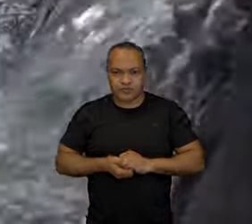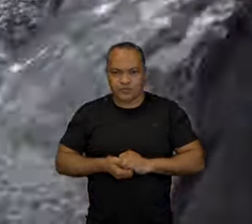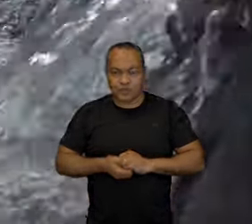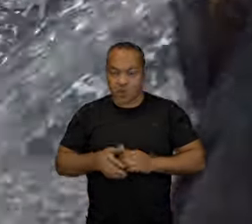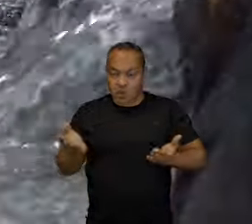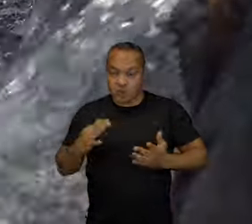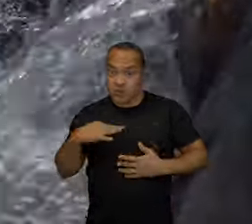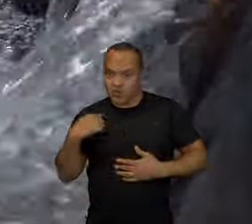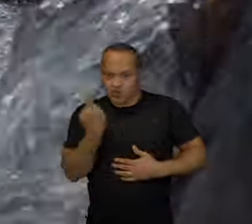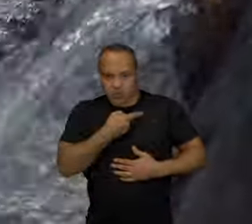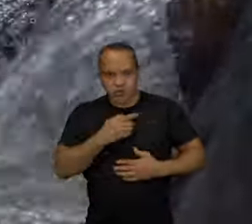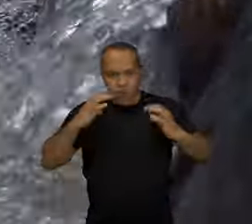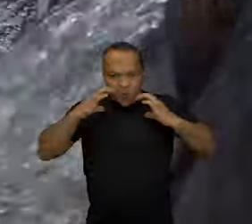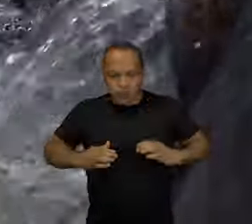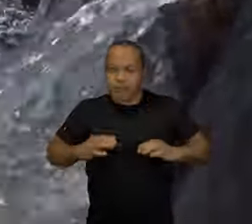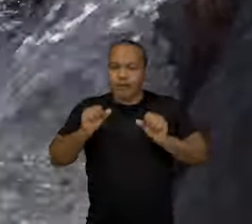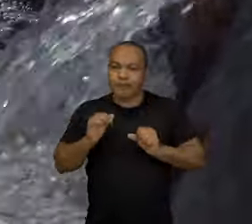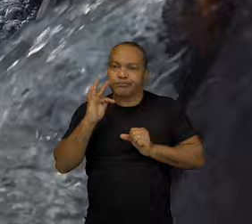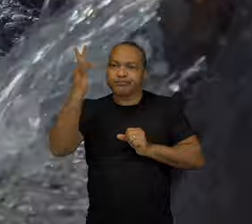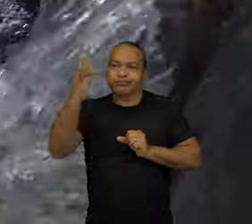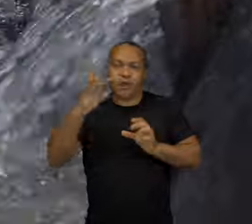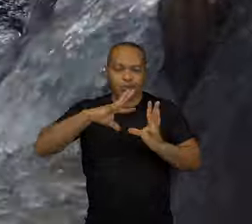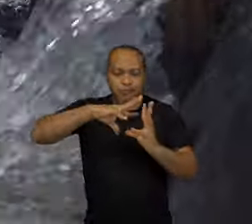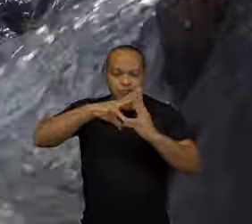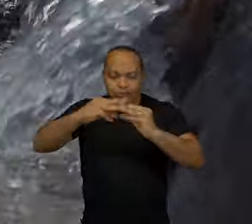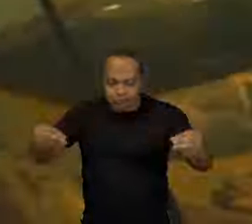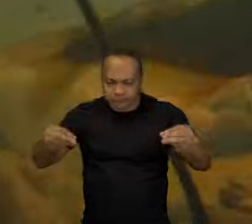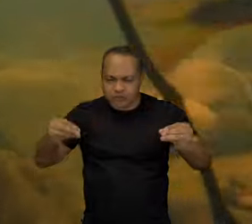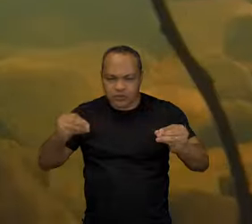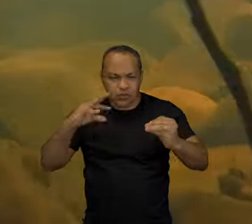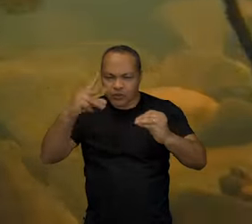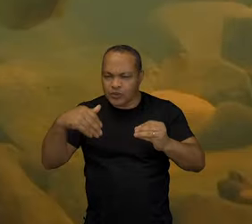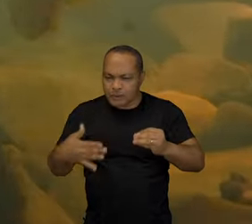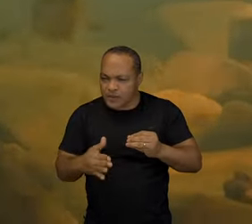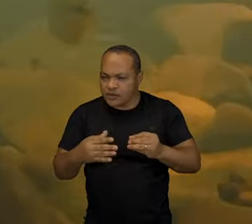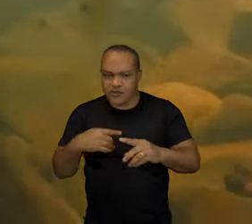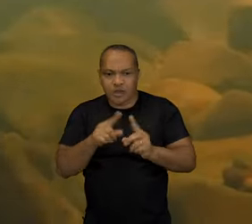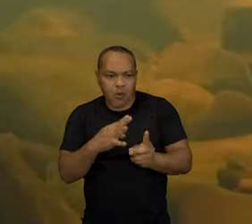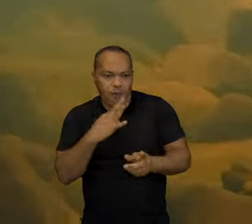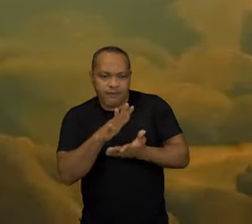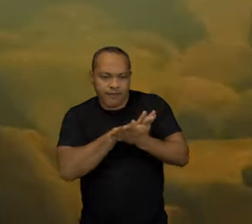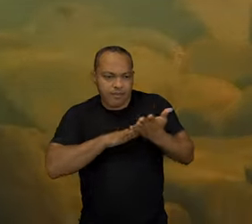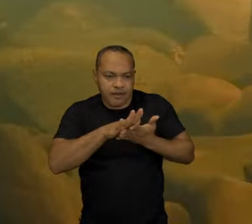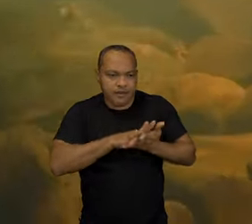E nossas ações podem extinguir incontáveis espécies antes mesmo que possamos